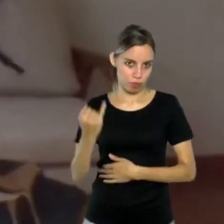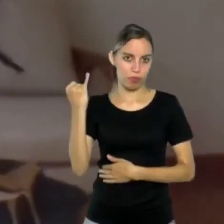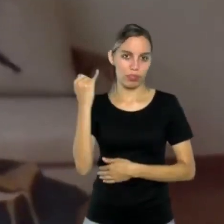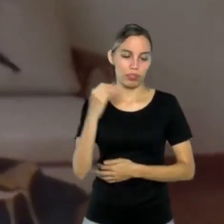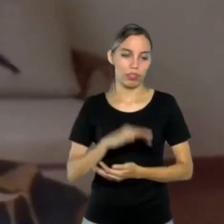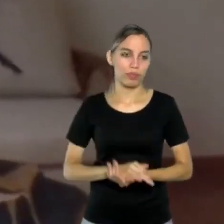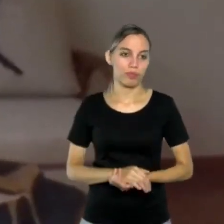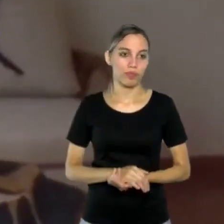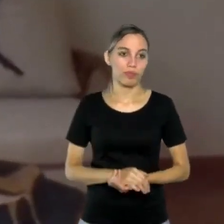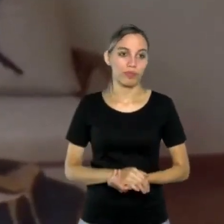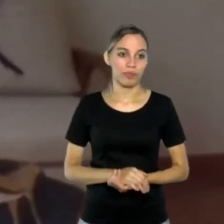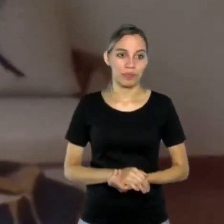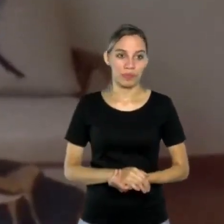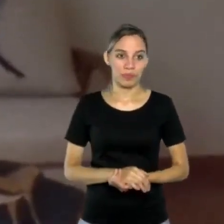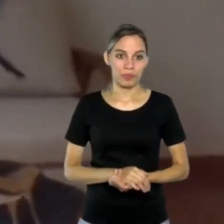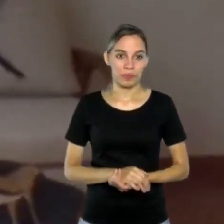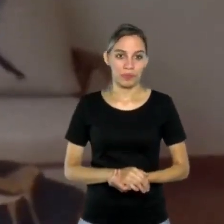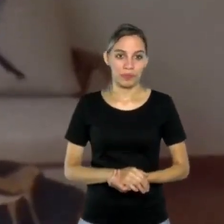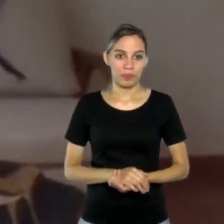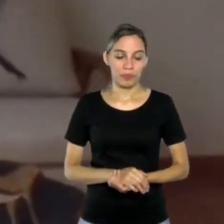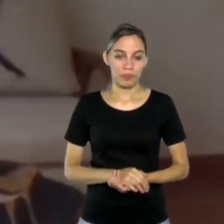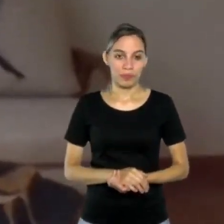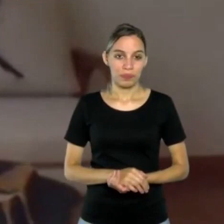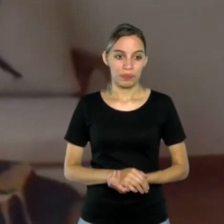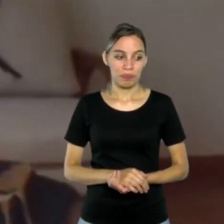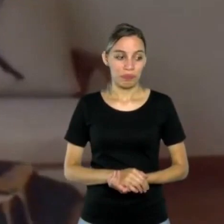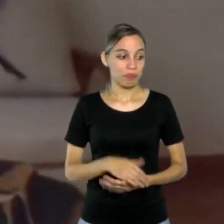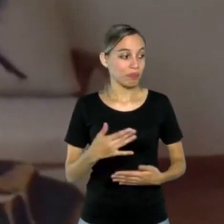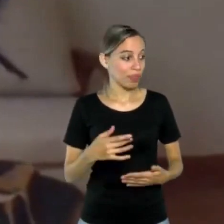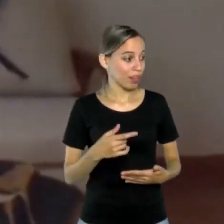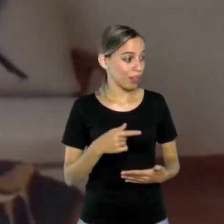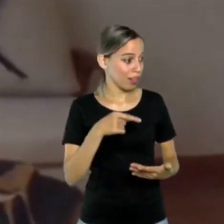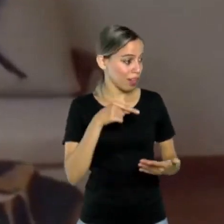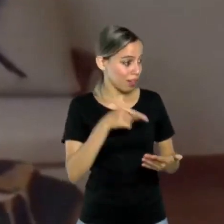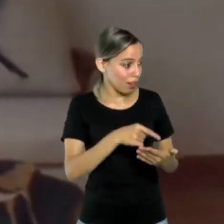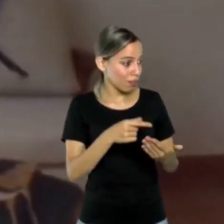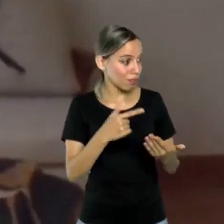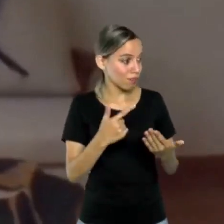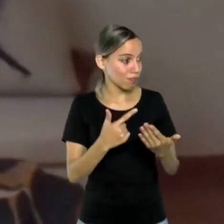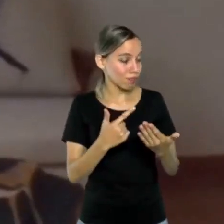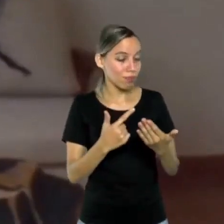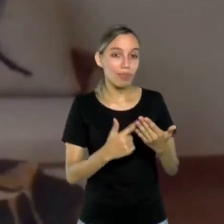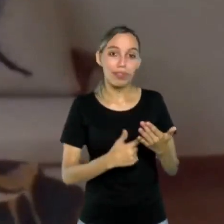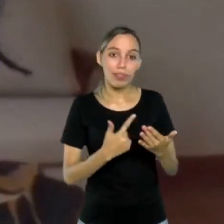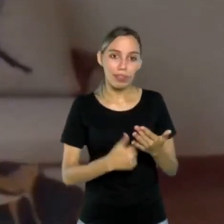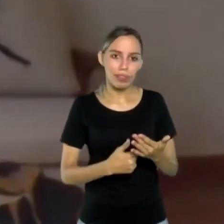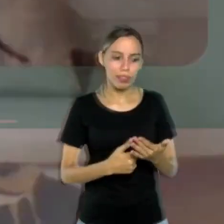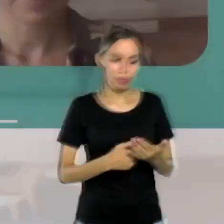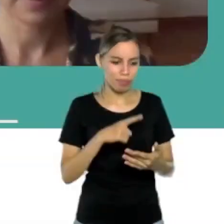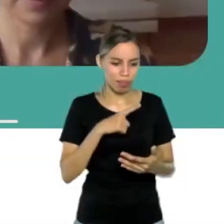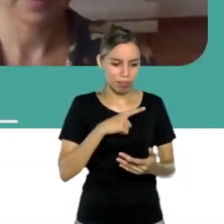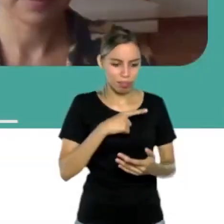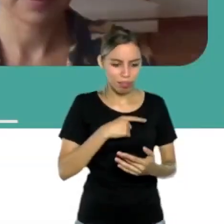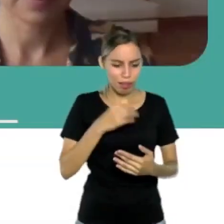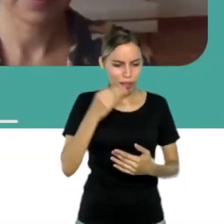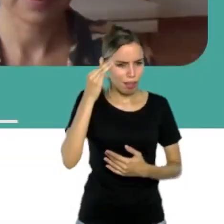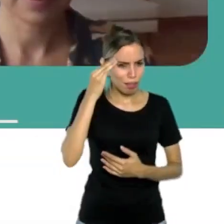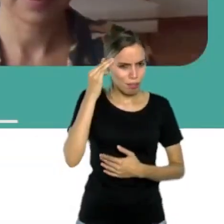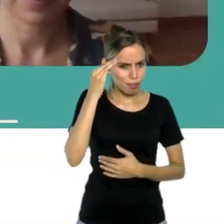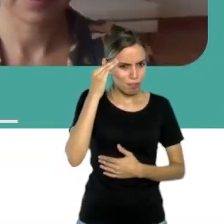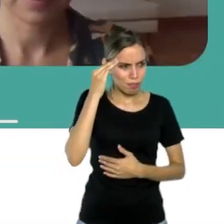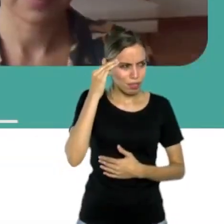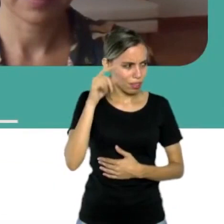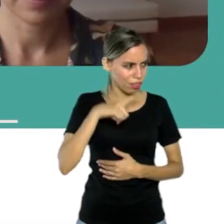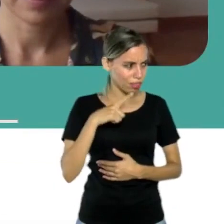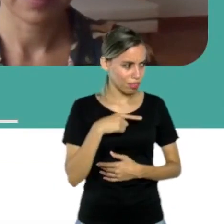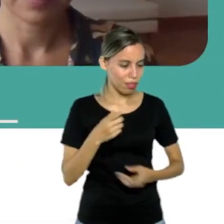Elisa, aqui no livro, uma das partes é a memória, né? que tem um poema, eu acho que é nessa mesmo,